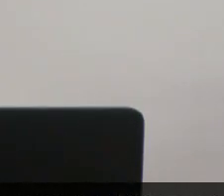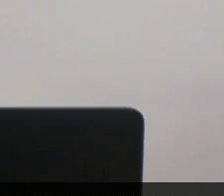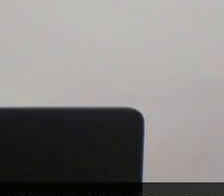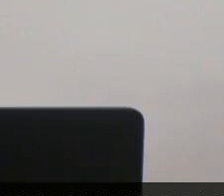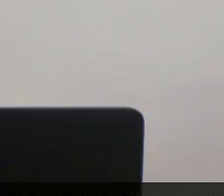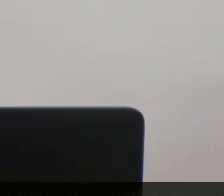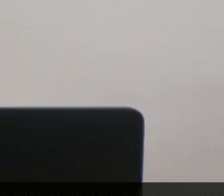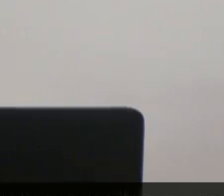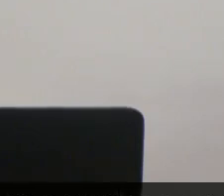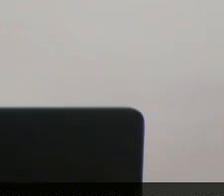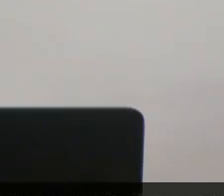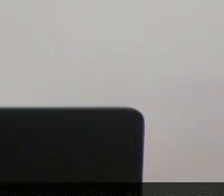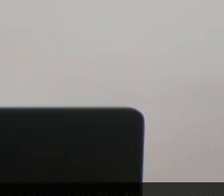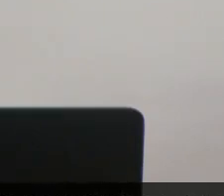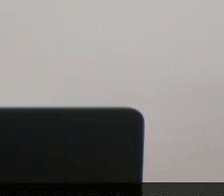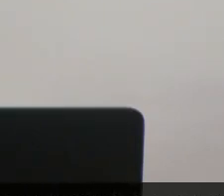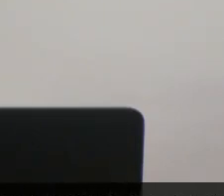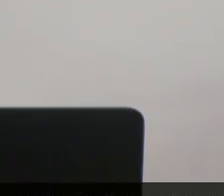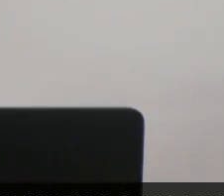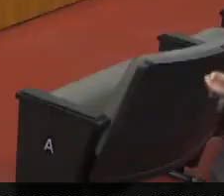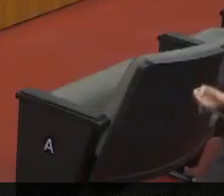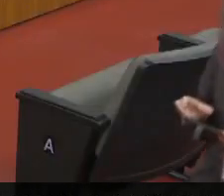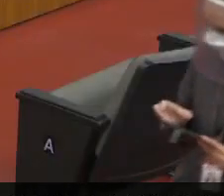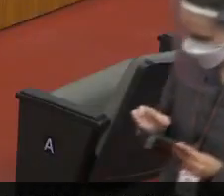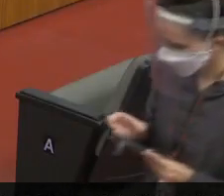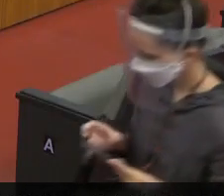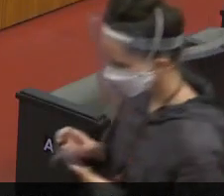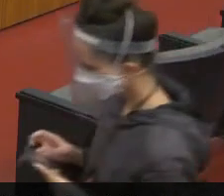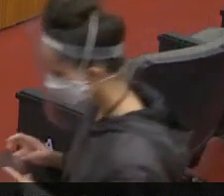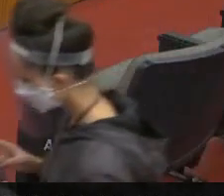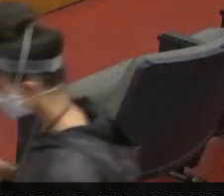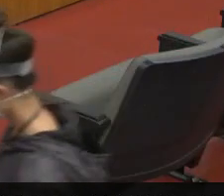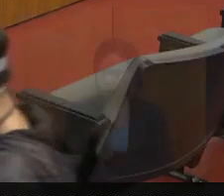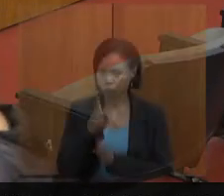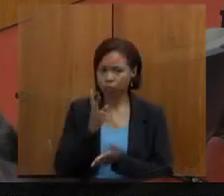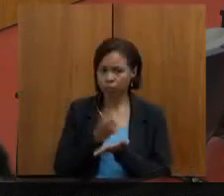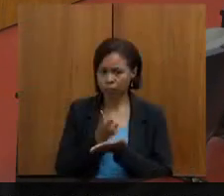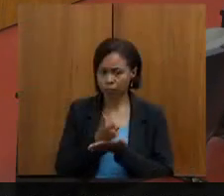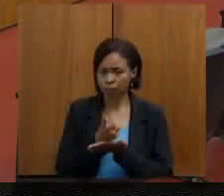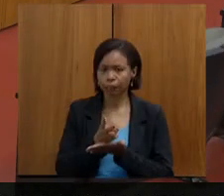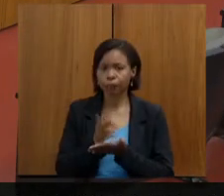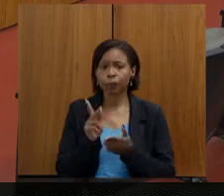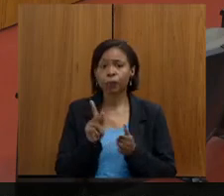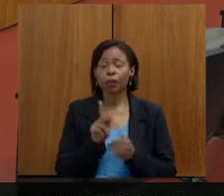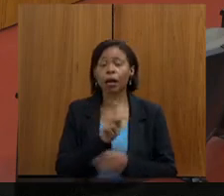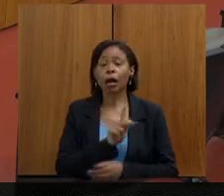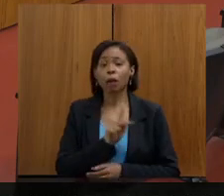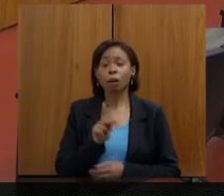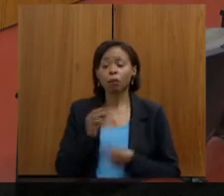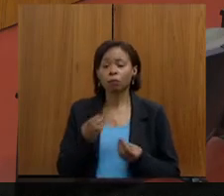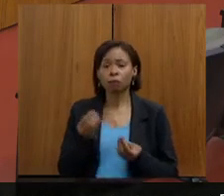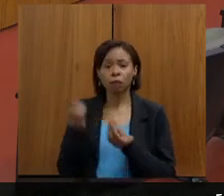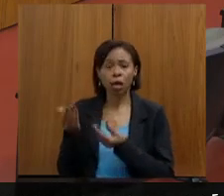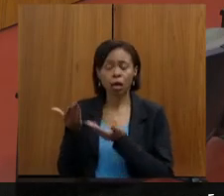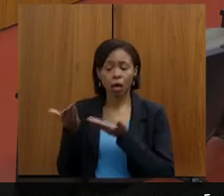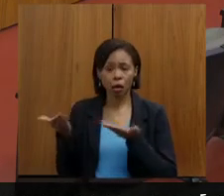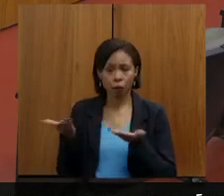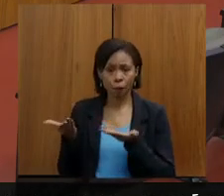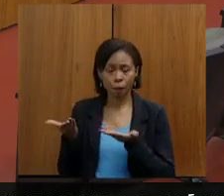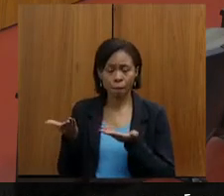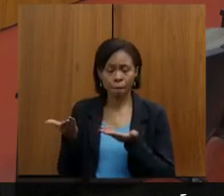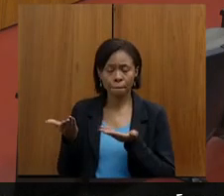taxa vamos apenas fazer as orientações aqui de plástico à presidência passar a palavra